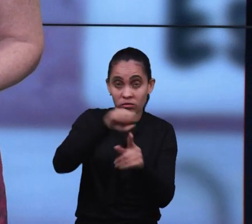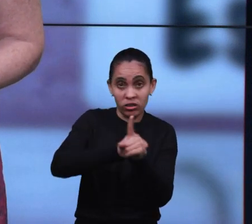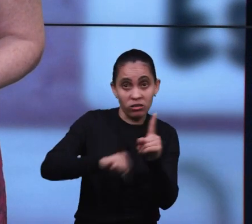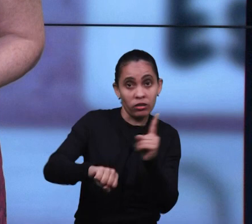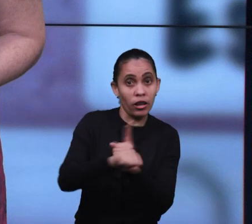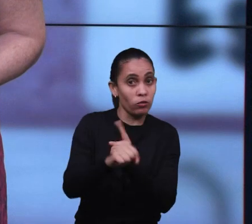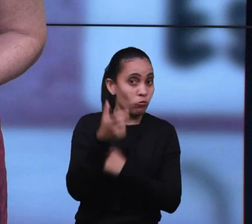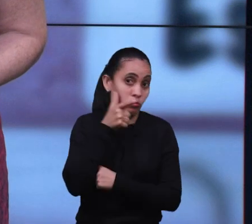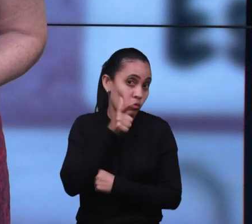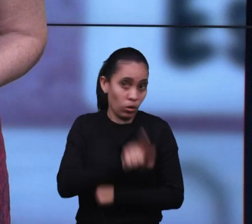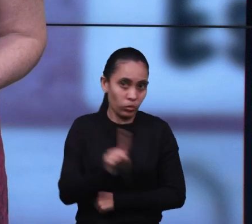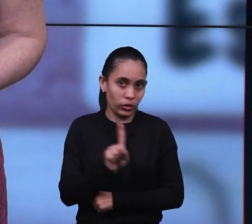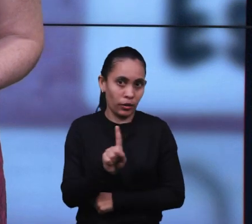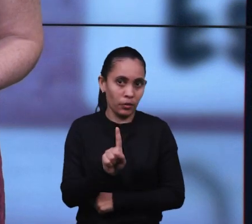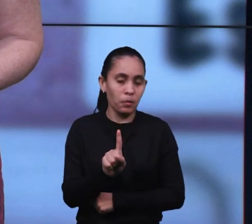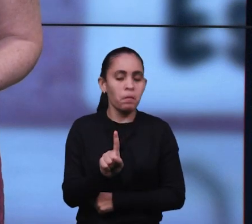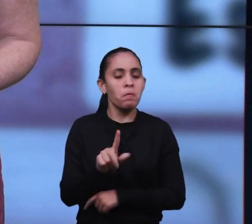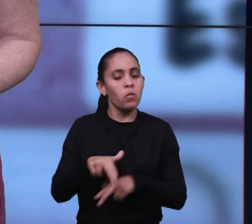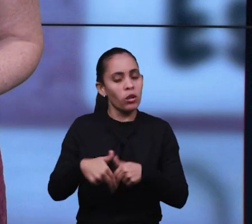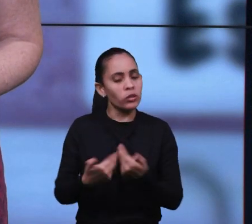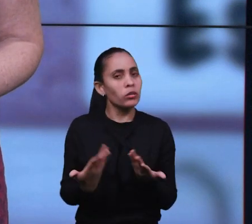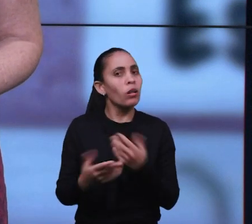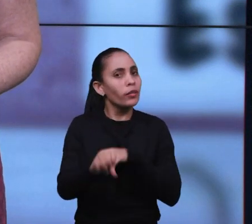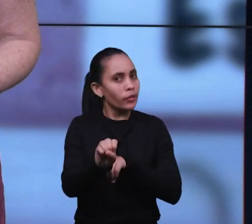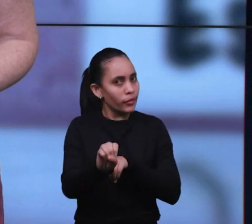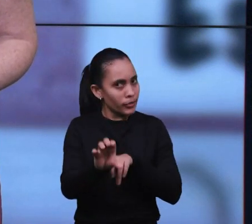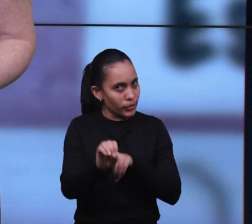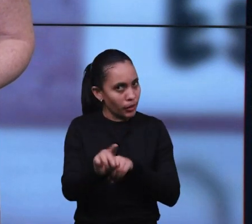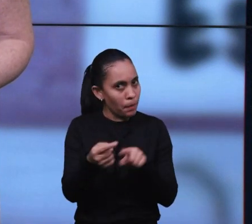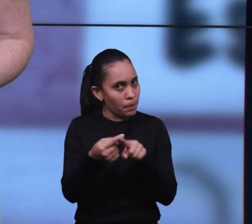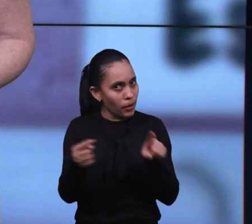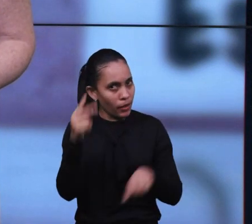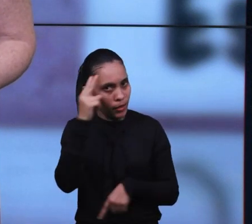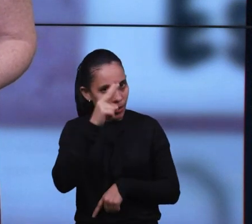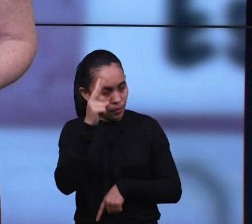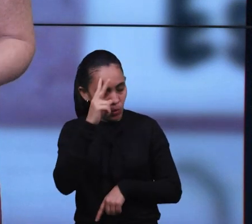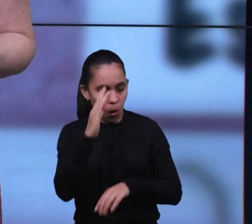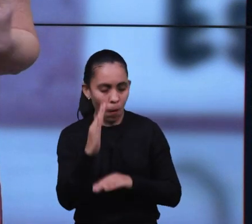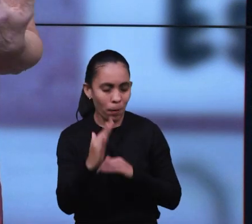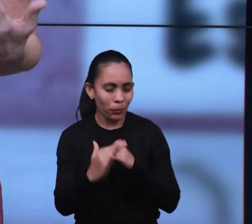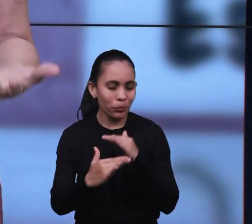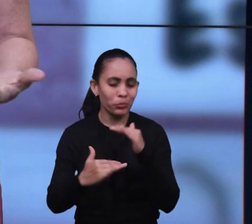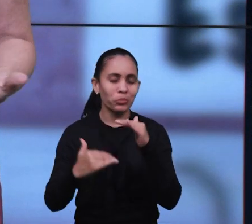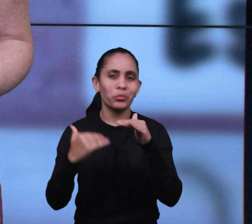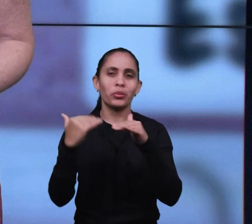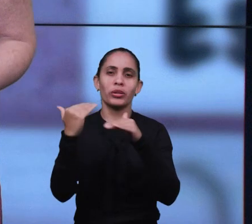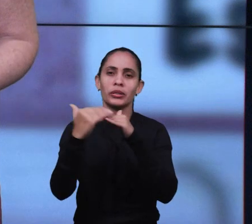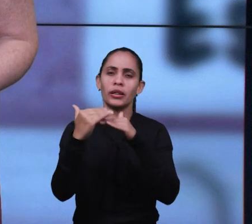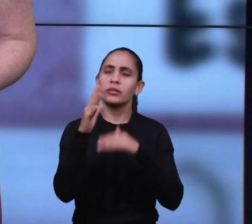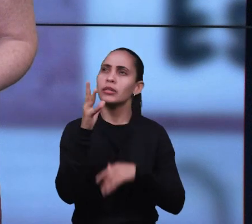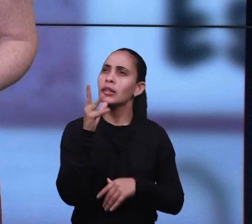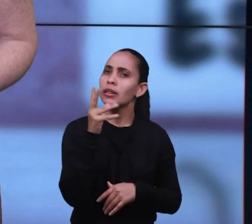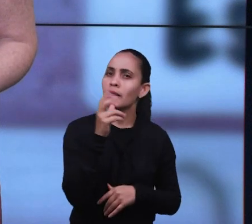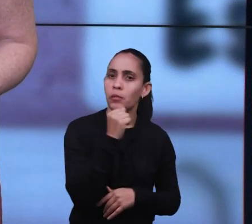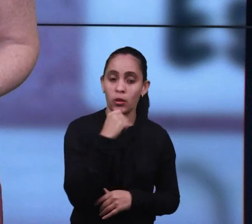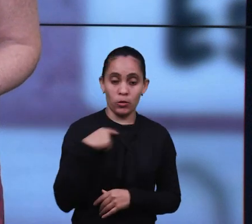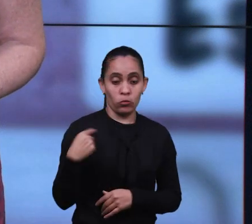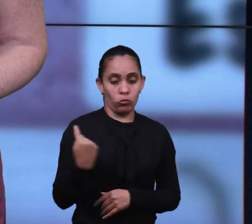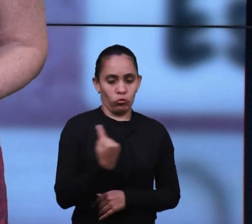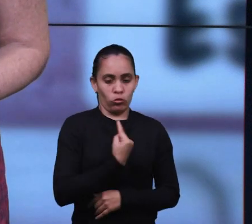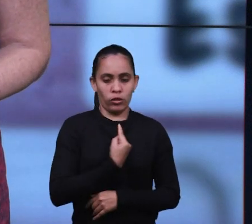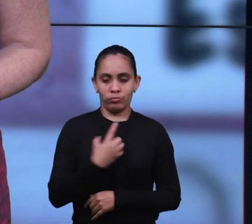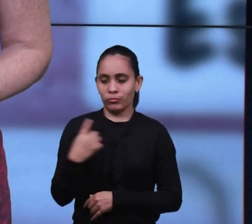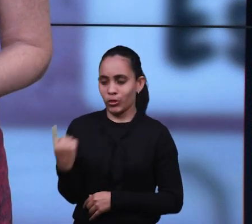em sociedade. Então, eduque. Mas lembre-se, esse é um processo longo, mas não